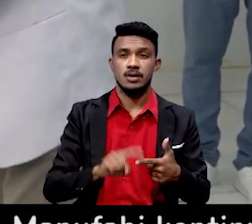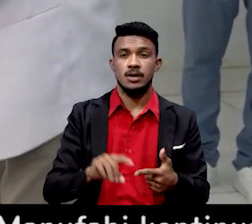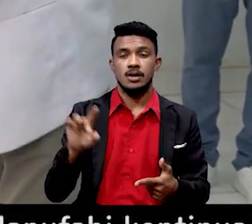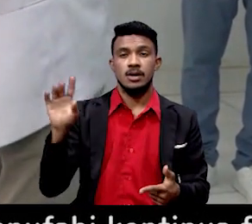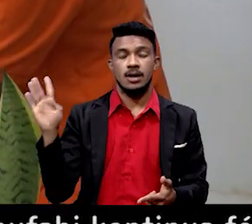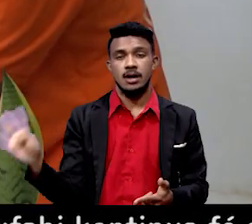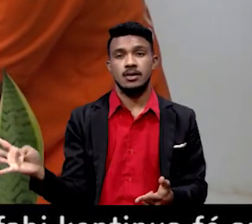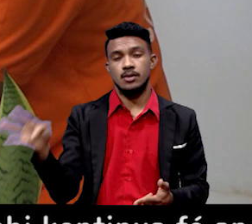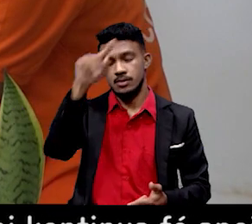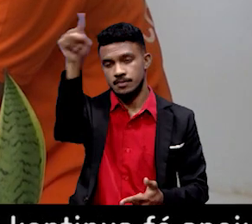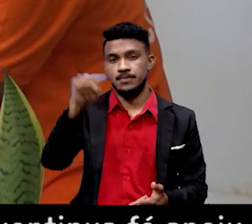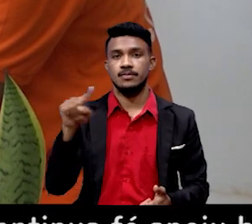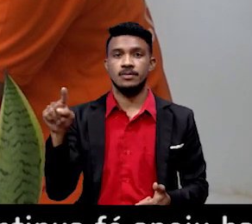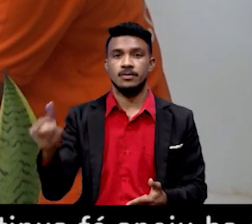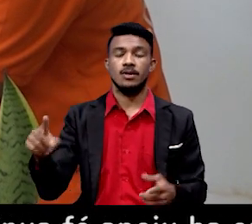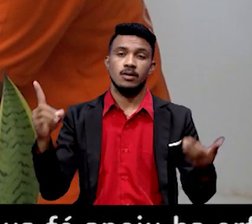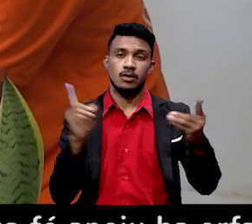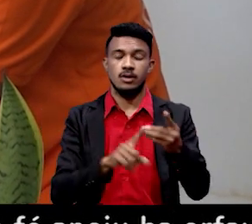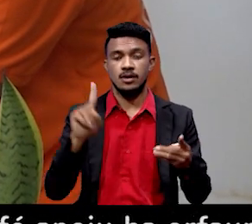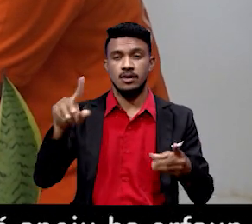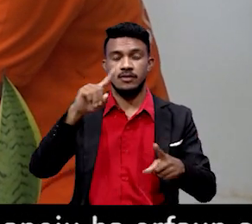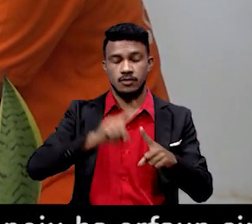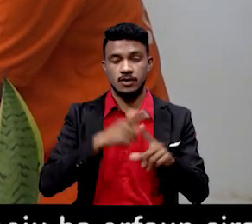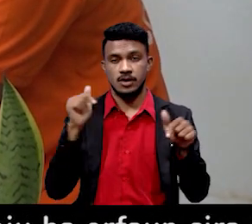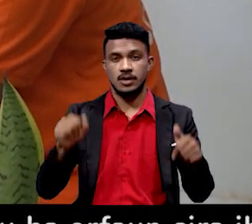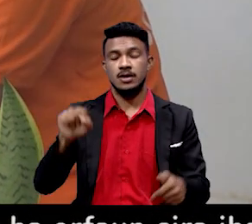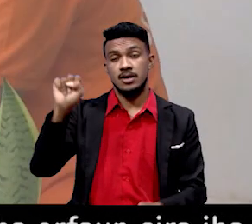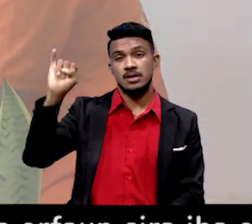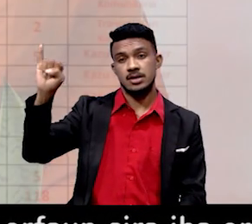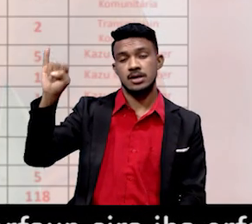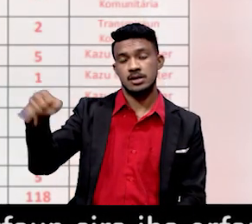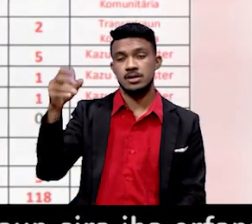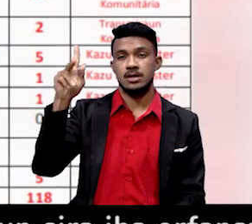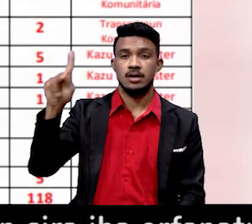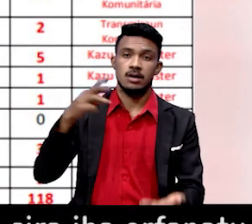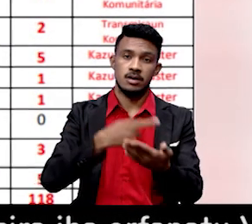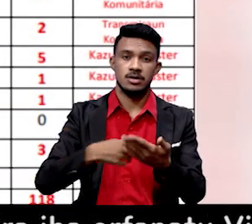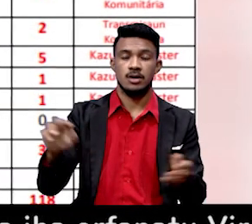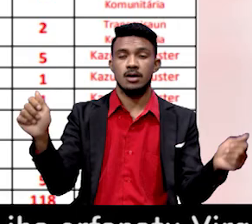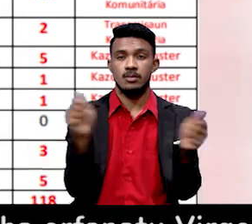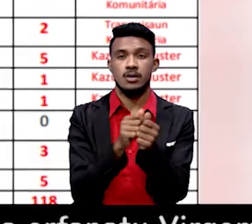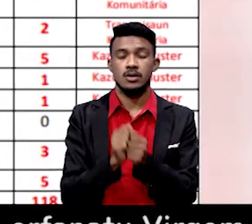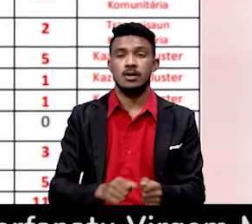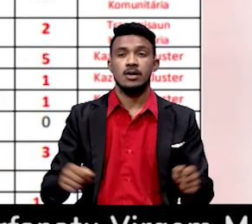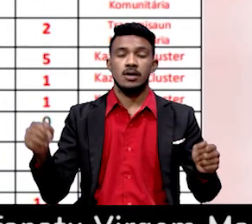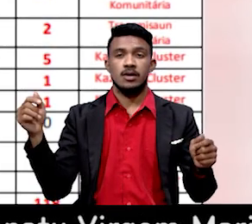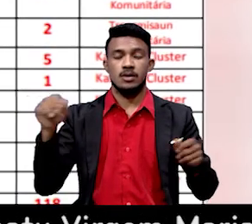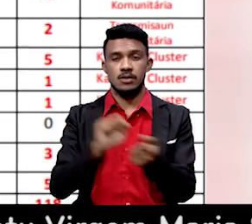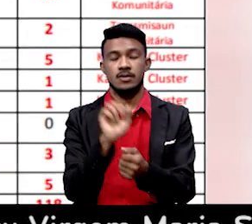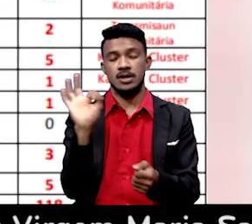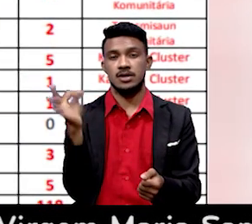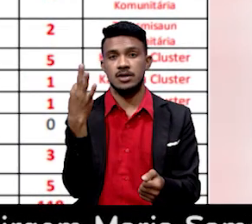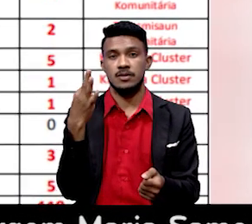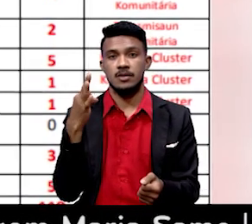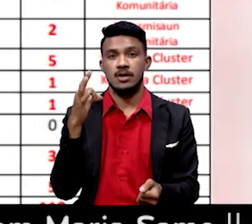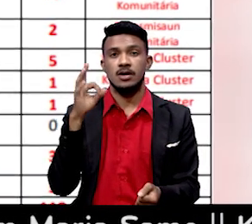nulo. Enquanto em Lorong Ida Fulang nem, Centro Integrado de Gestão Crise resiste a ona cumulativo caso confirmado Covid-19,